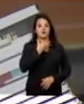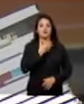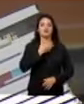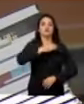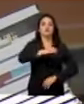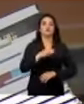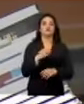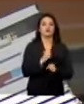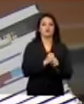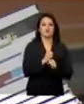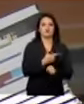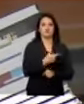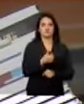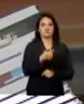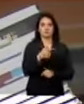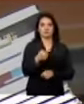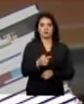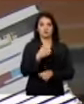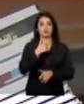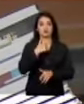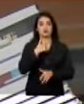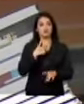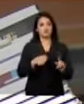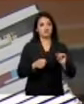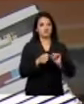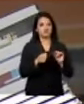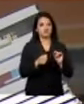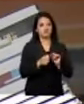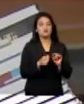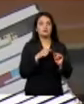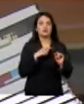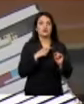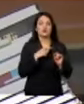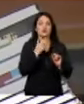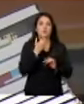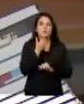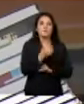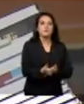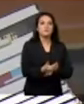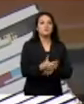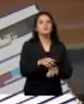de 2017, acionei o disposto no artigo 20 da Lei